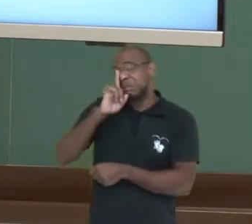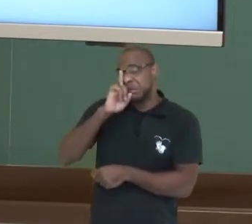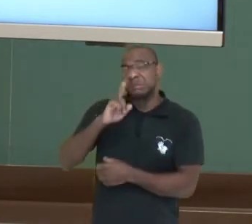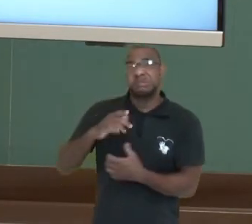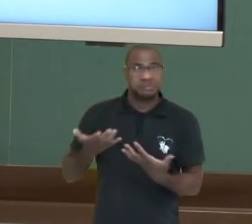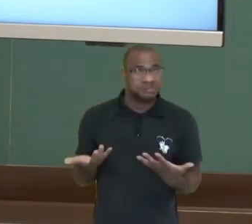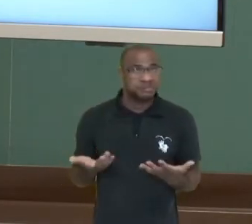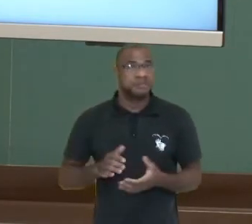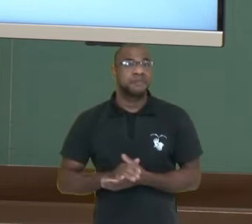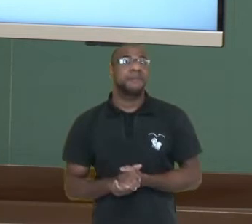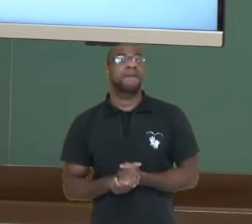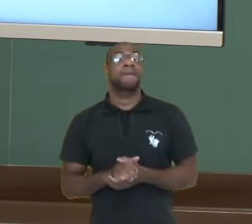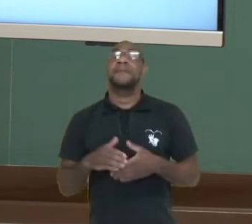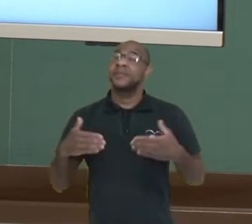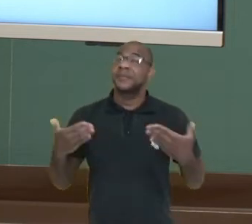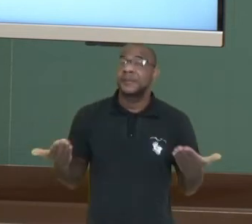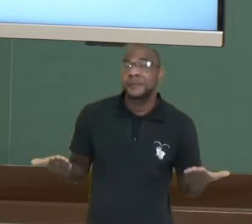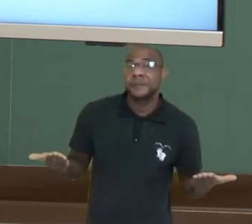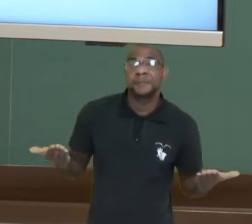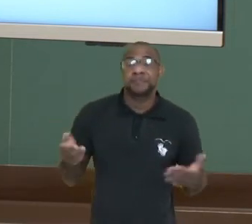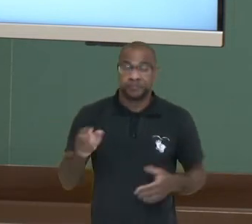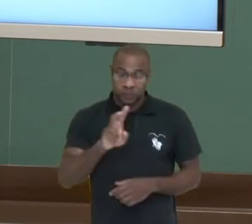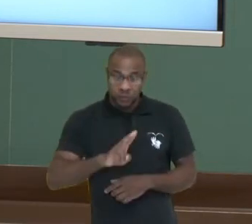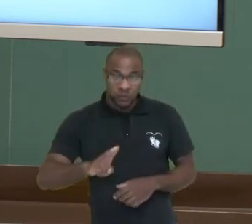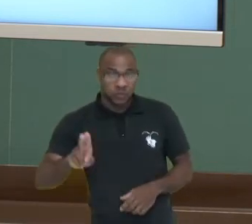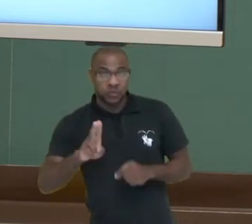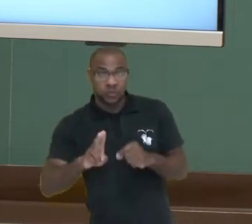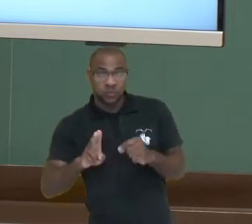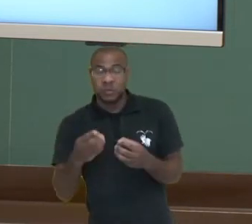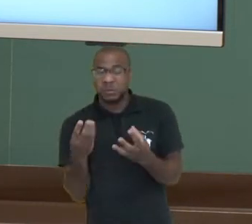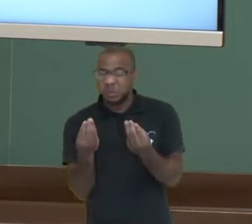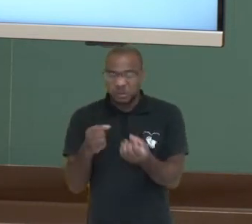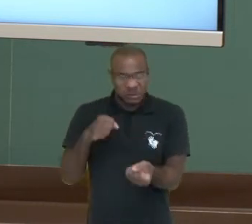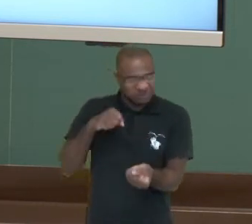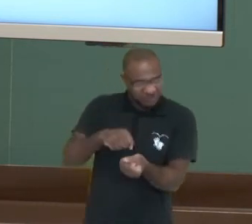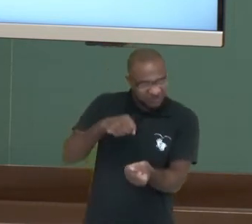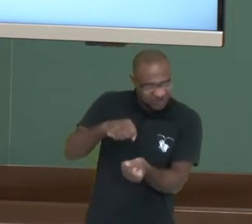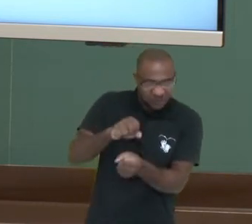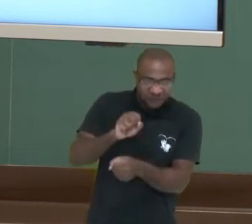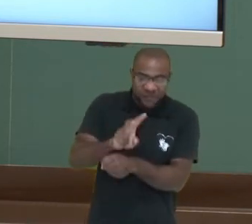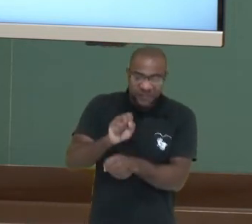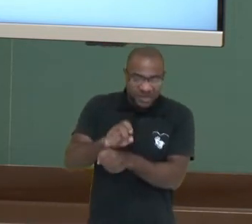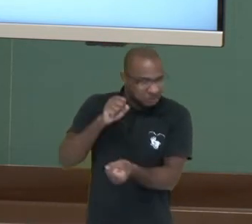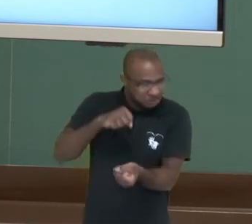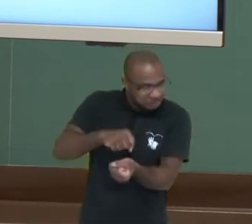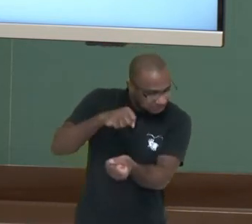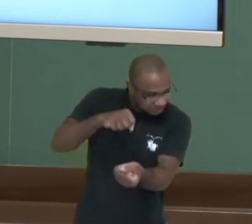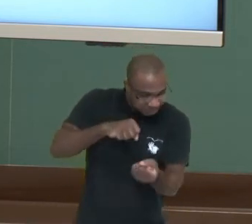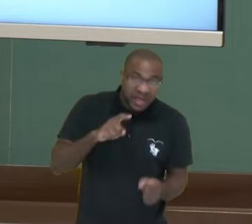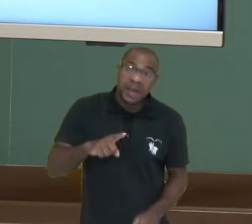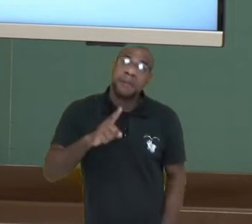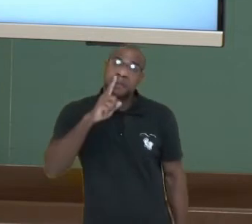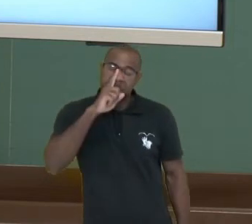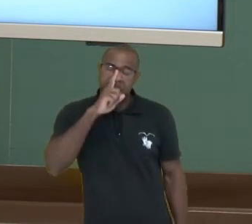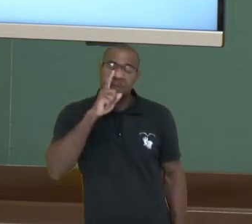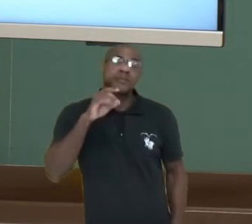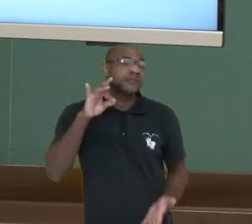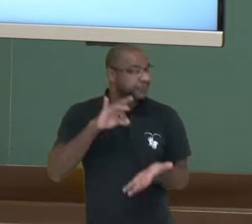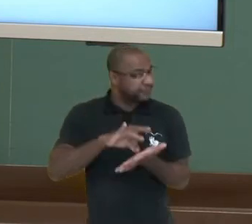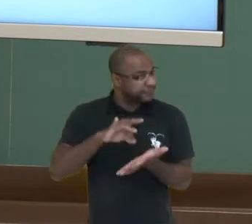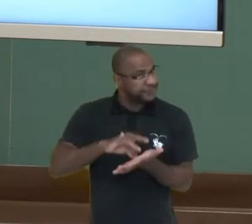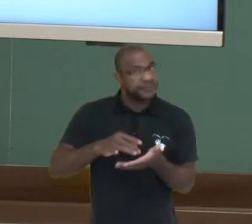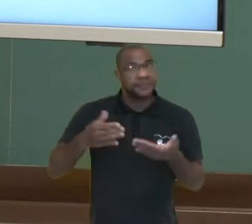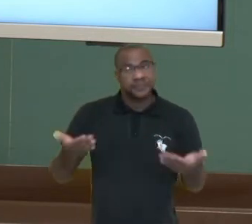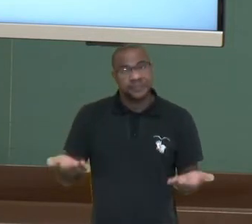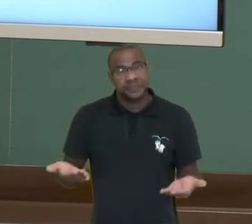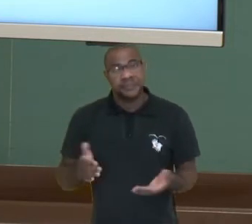coisa, ok? Então, o uso excessivo de agrotóxicos é perigoso. Lembra sempre que eu falo nas aulas